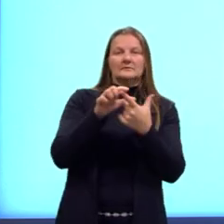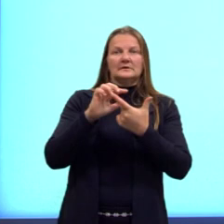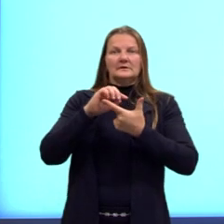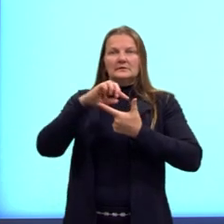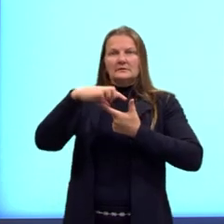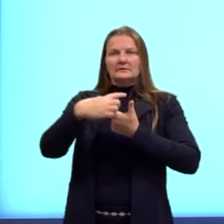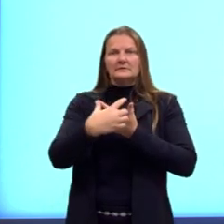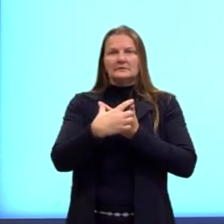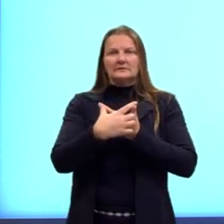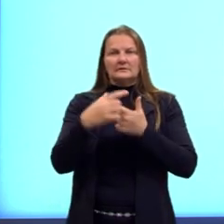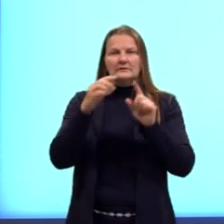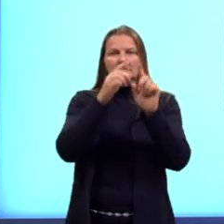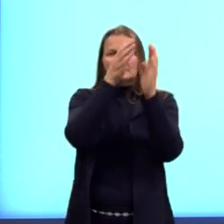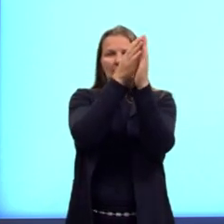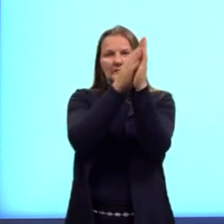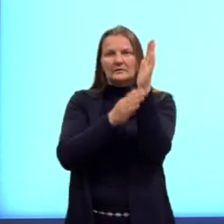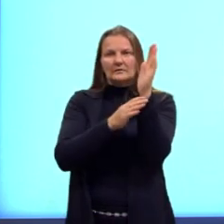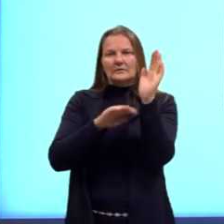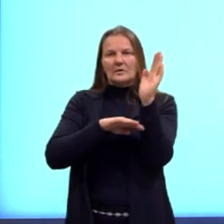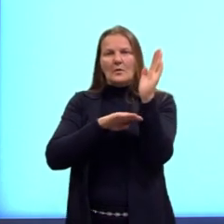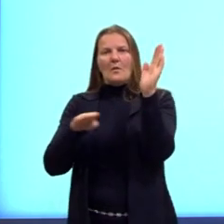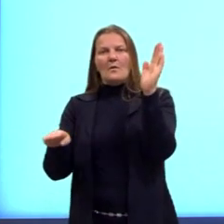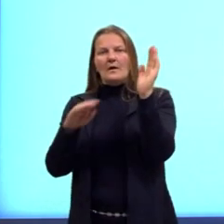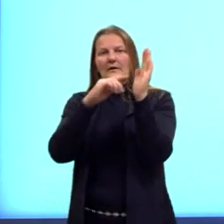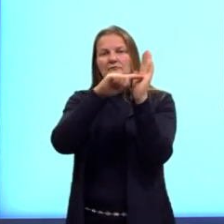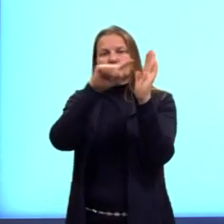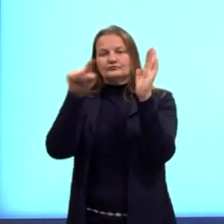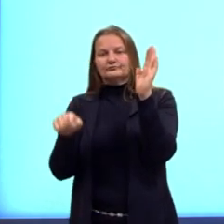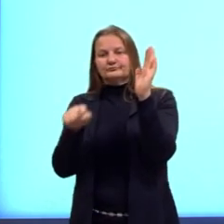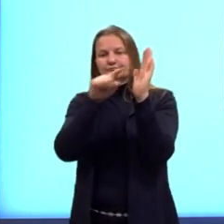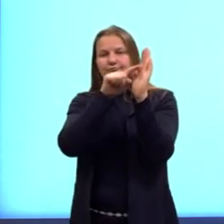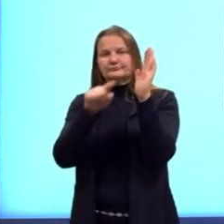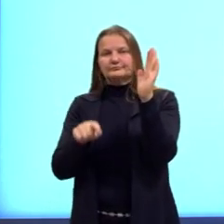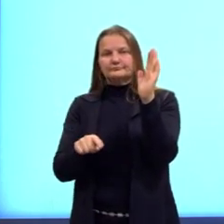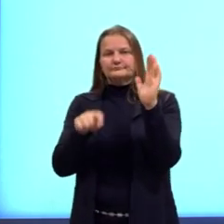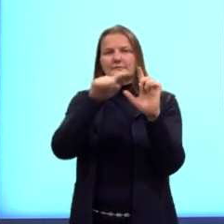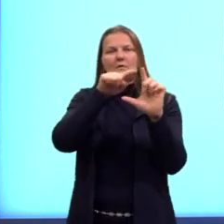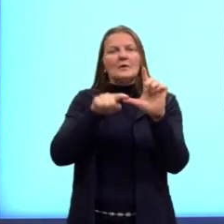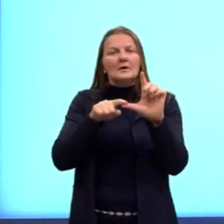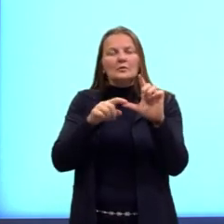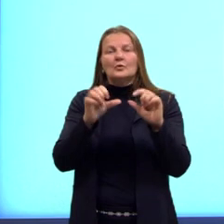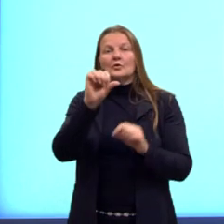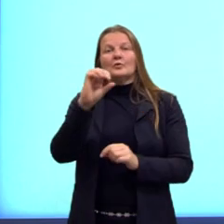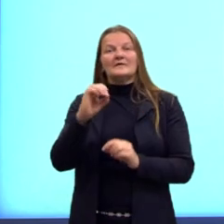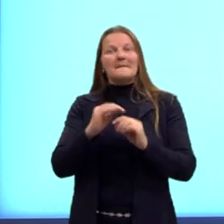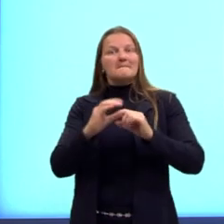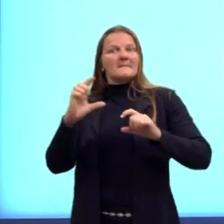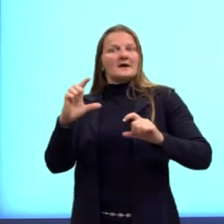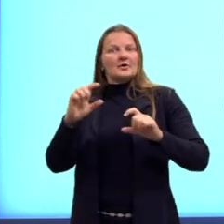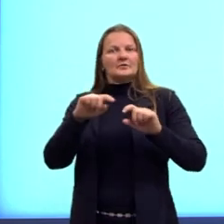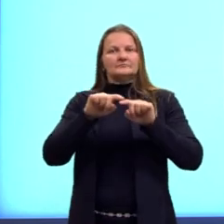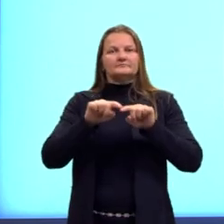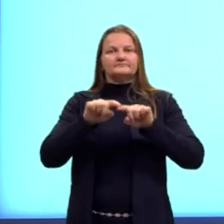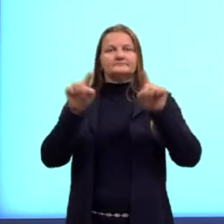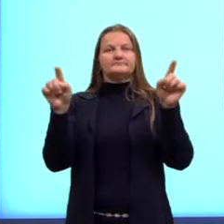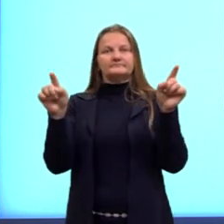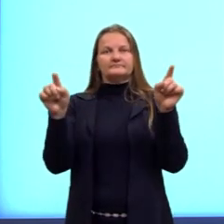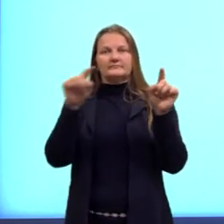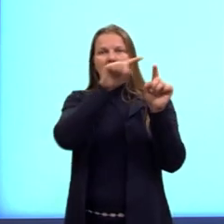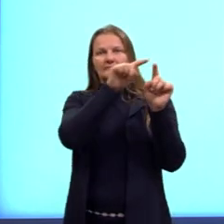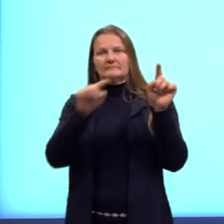obtuso um dos ângulos deste triângulo Então vai ser maior do que 90 graus vai ser um